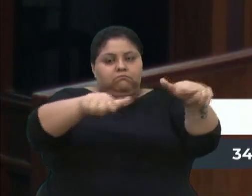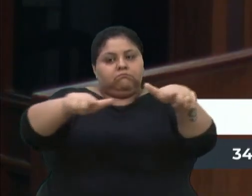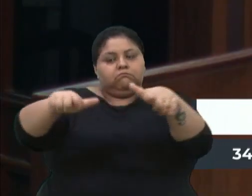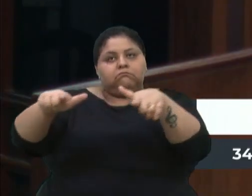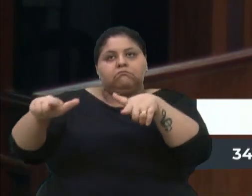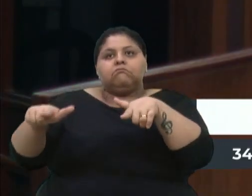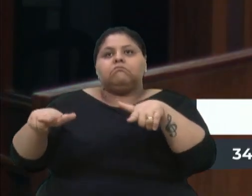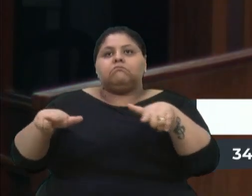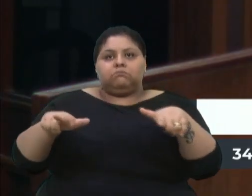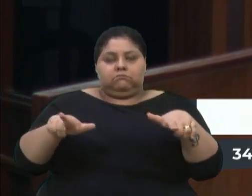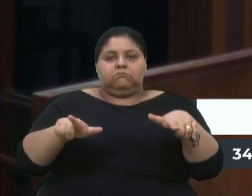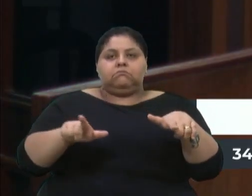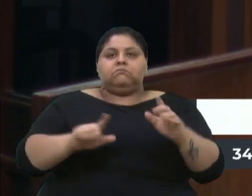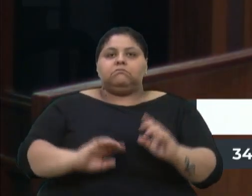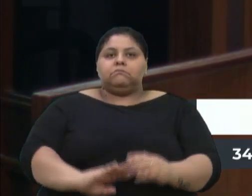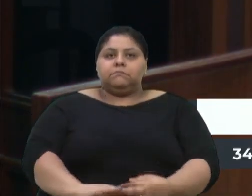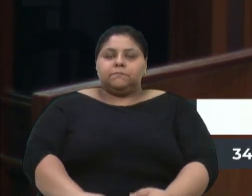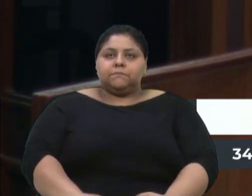os estudos geológicos.